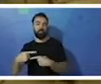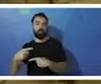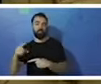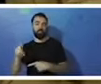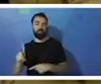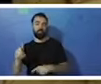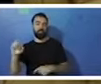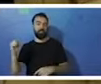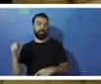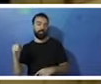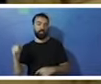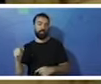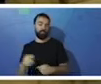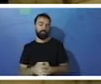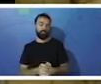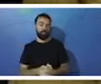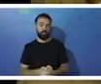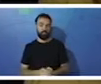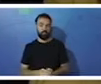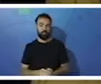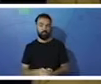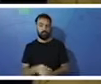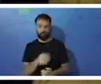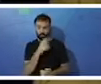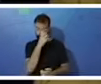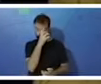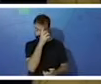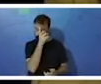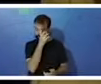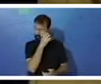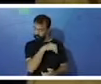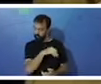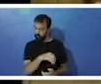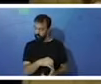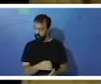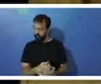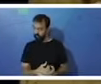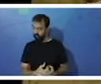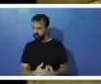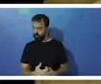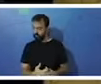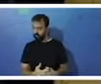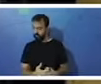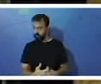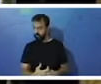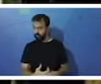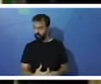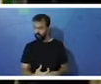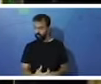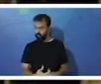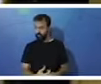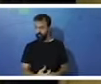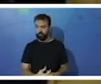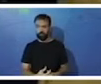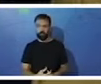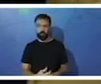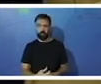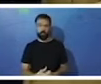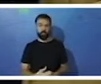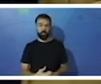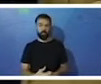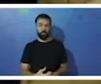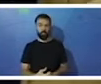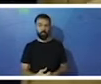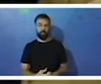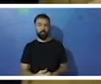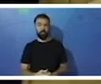mais se aproximou foi o 9, né? E o 18 aqui no 19, tá bom? Daria certo